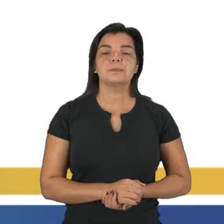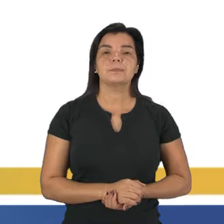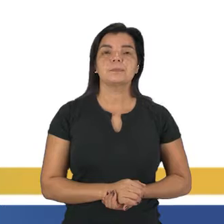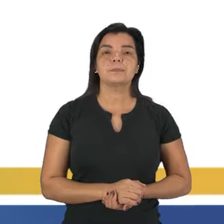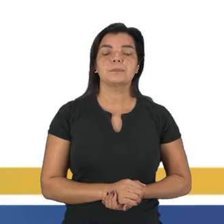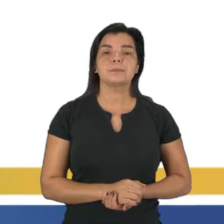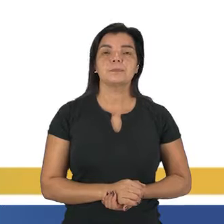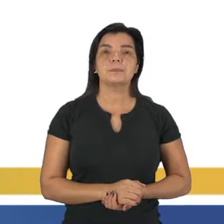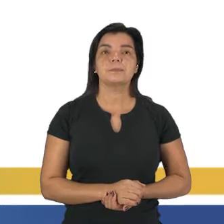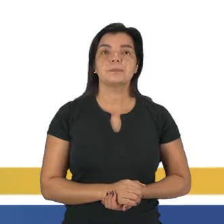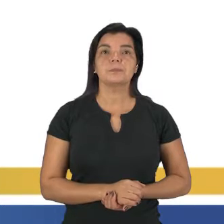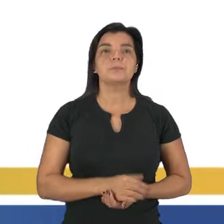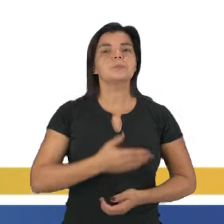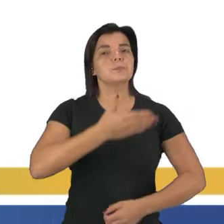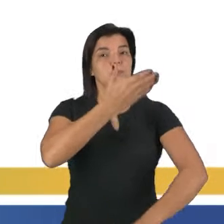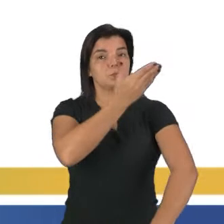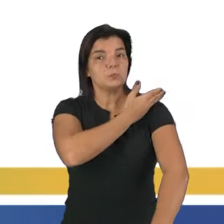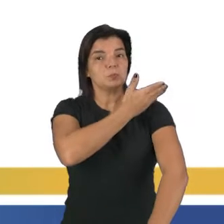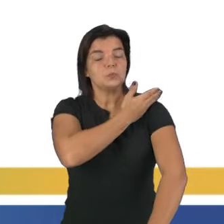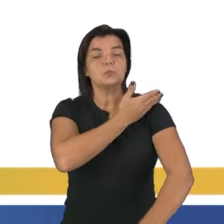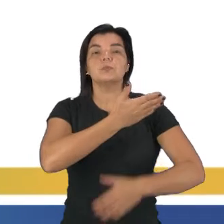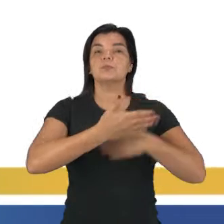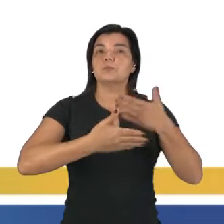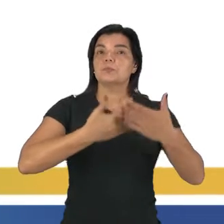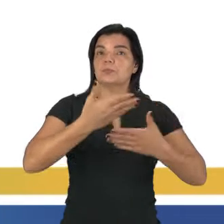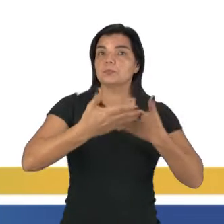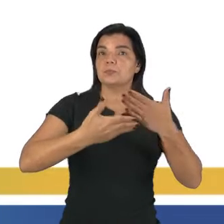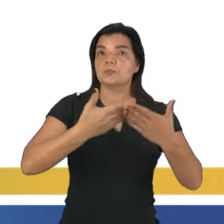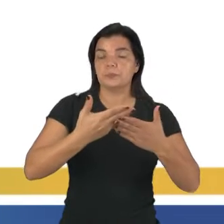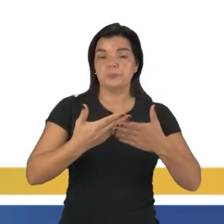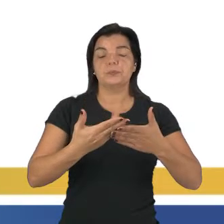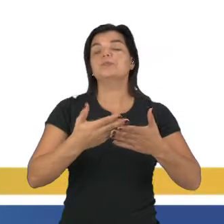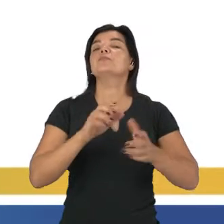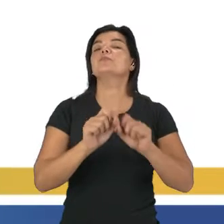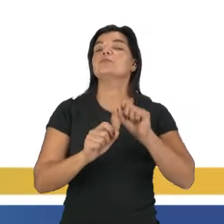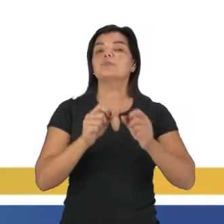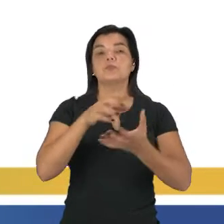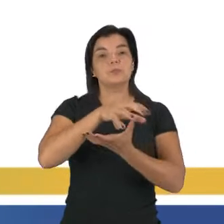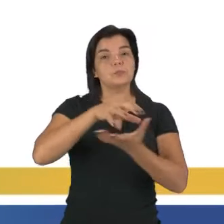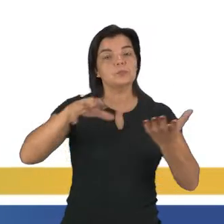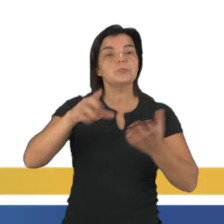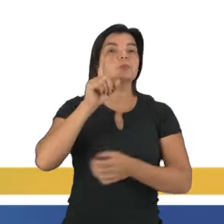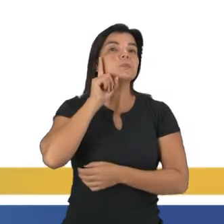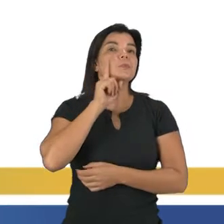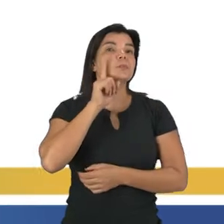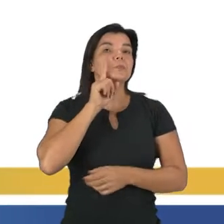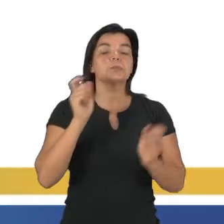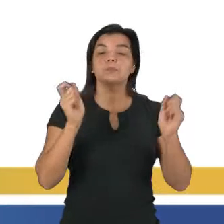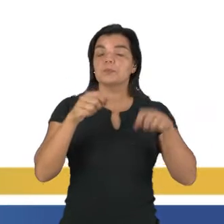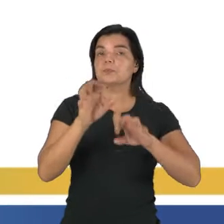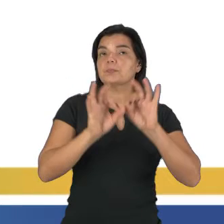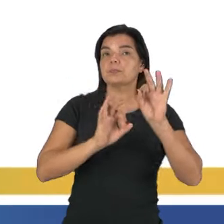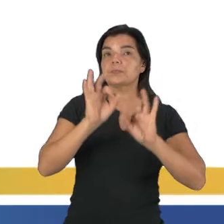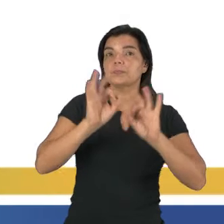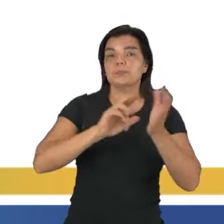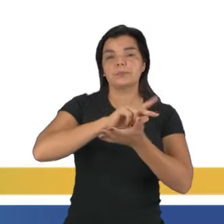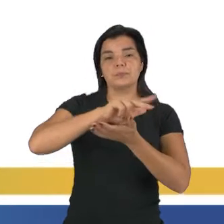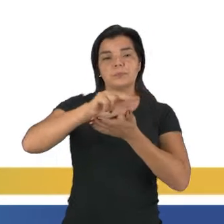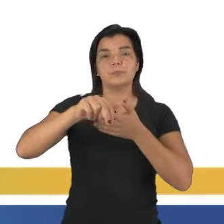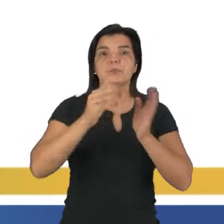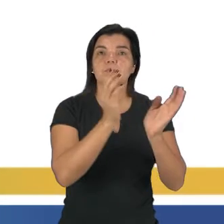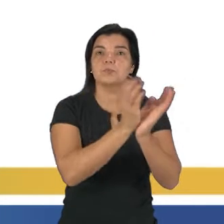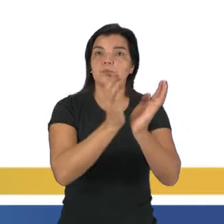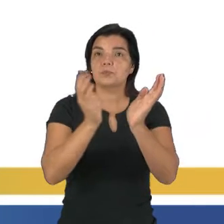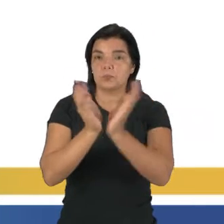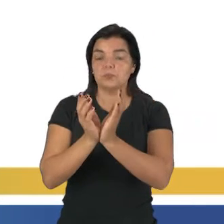Ao longo da pré-história, o processo de ocupação do continente americano possibilitou a organização de